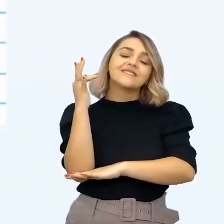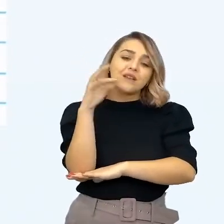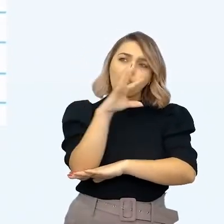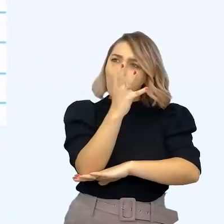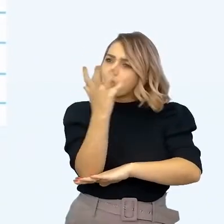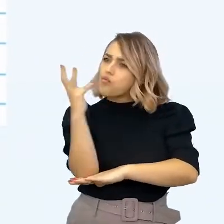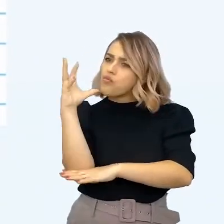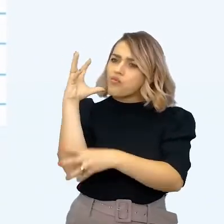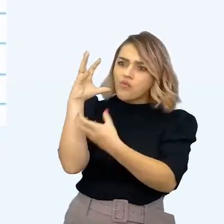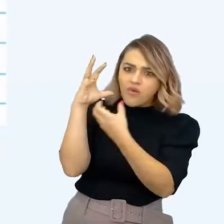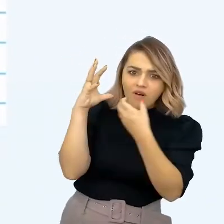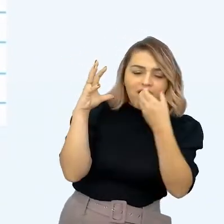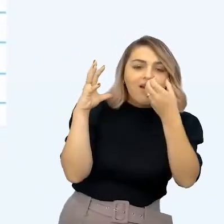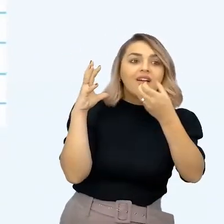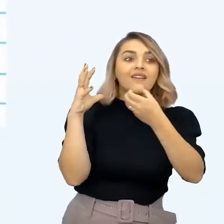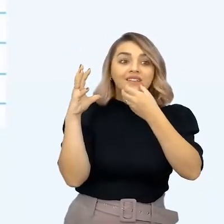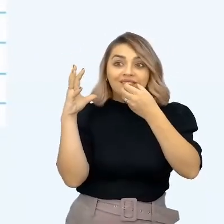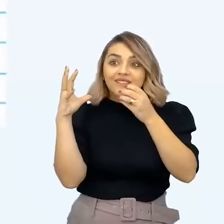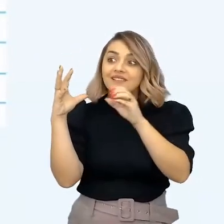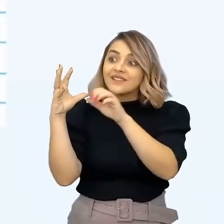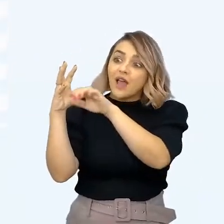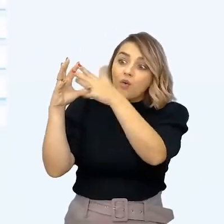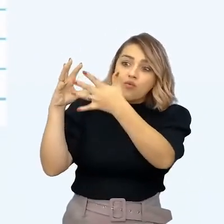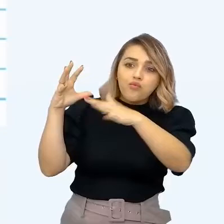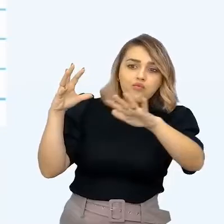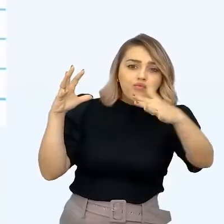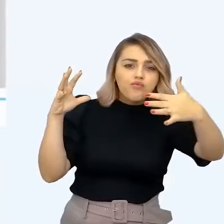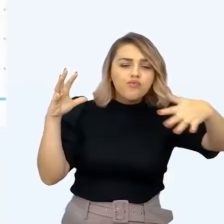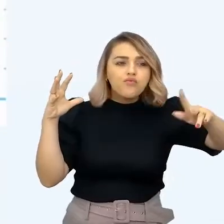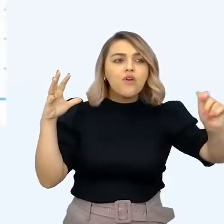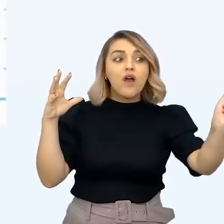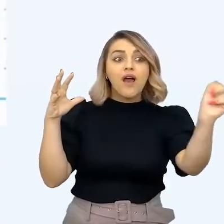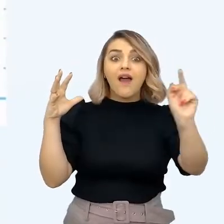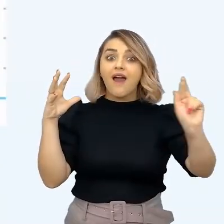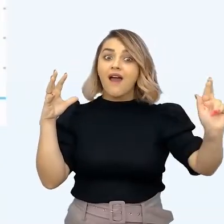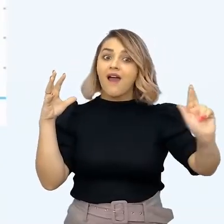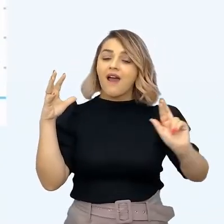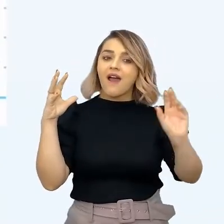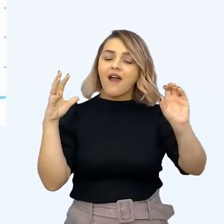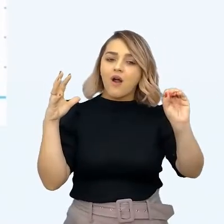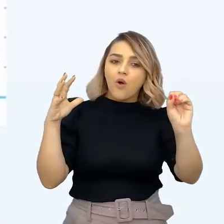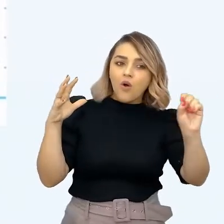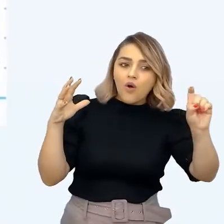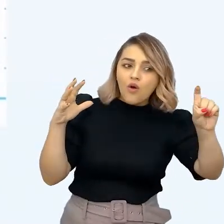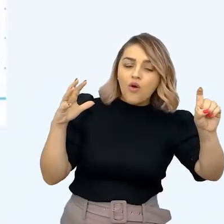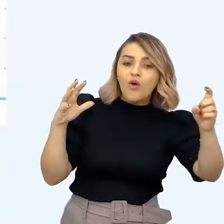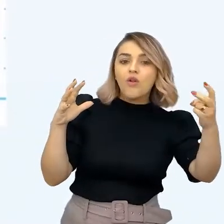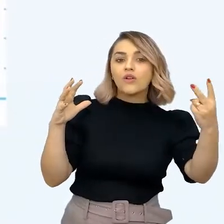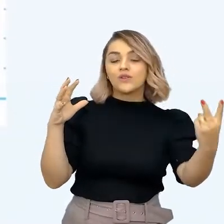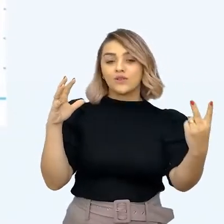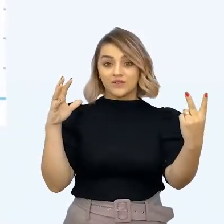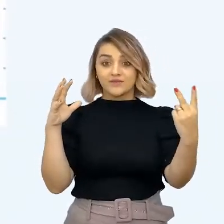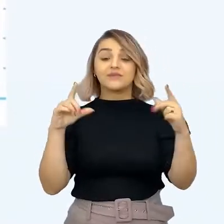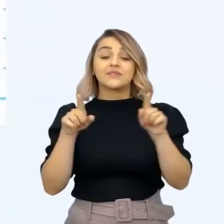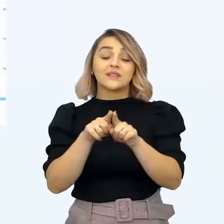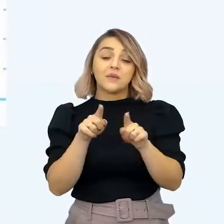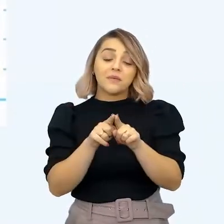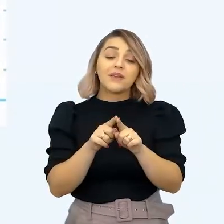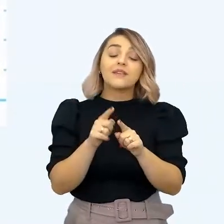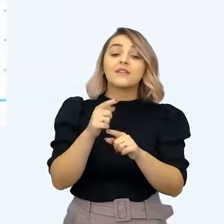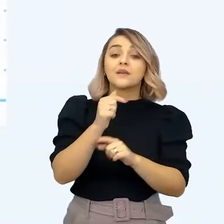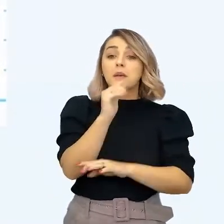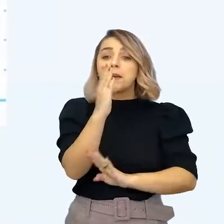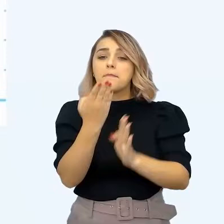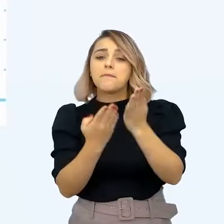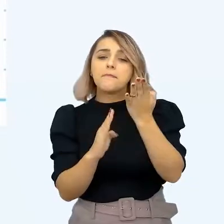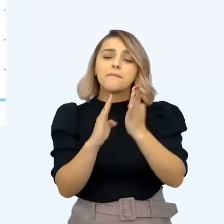ar e produzem parte do oxigênio que respiramos, e também é nele que ocorrem os principais ciclos biogeoquímicos, como o da água,